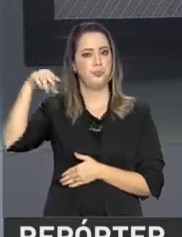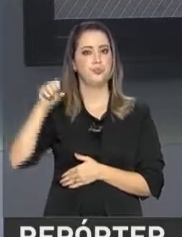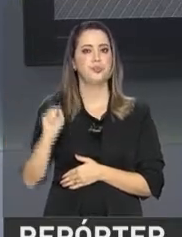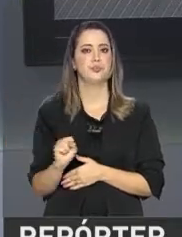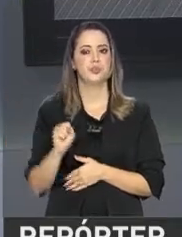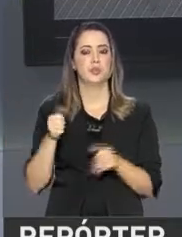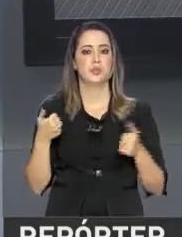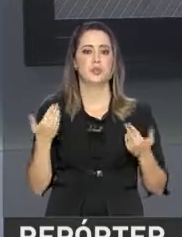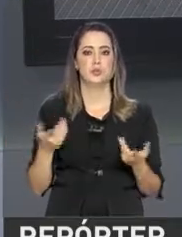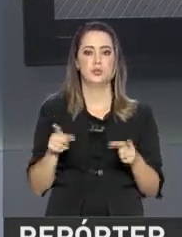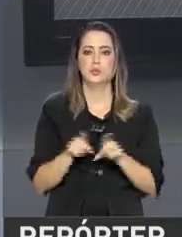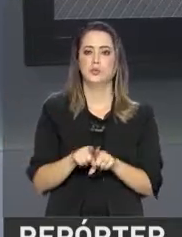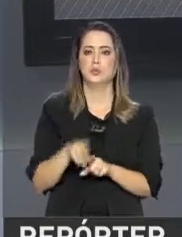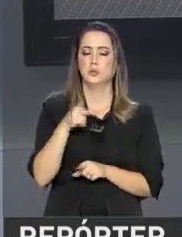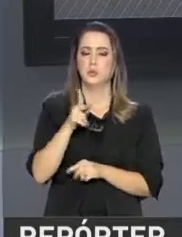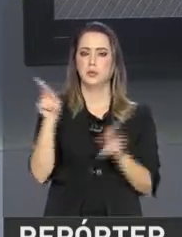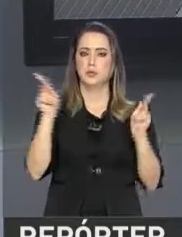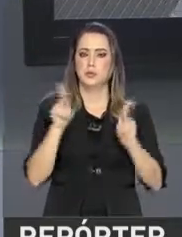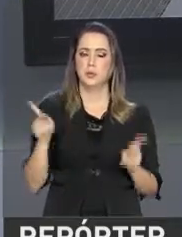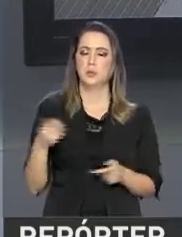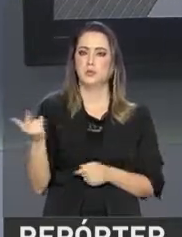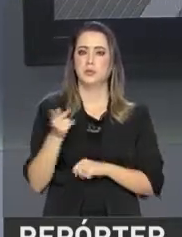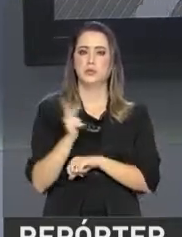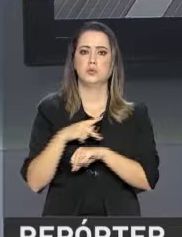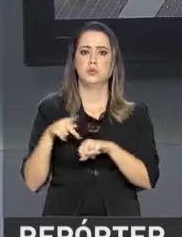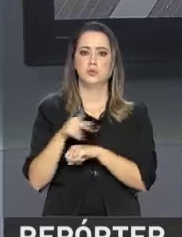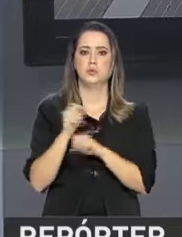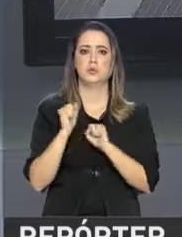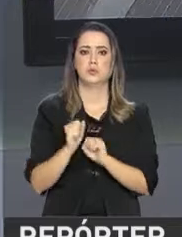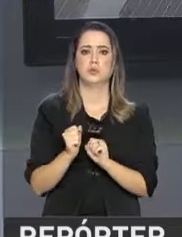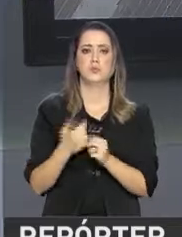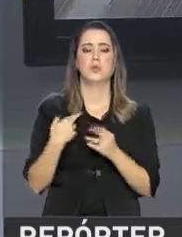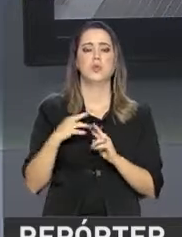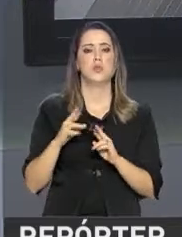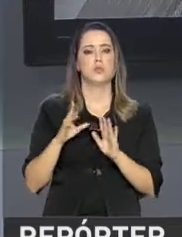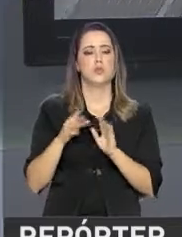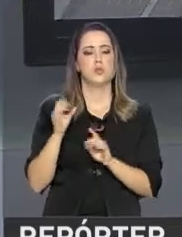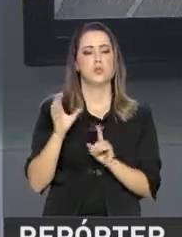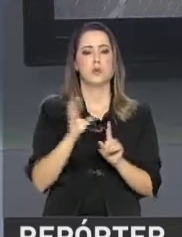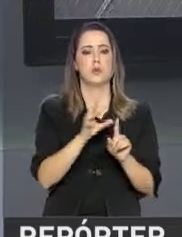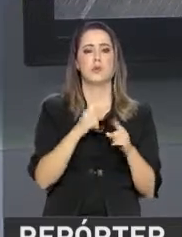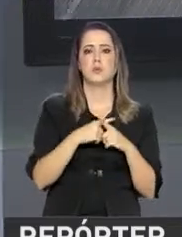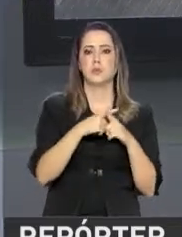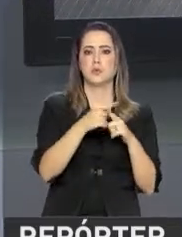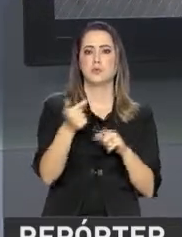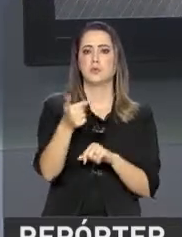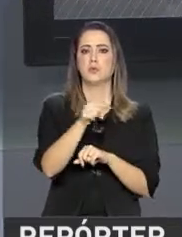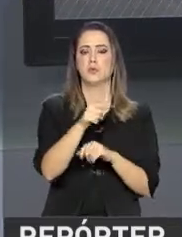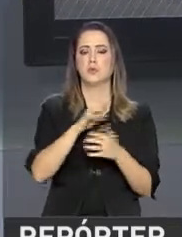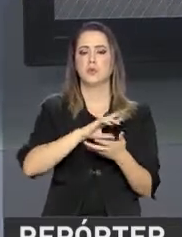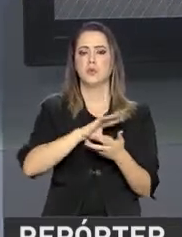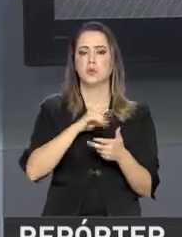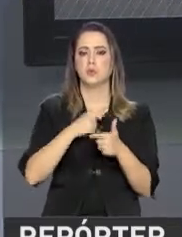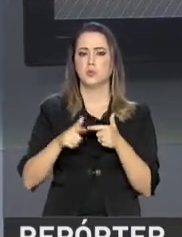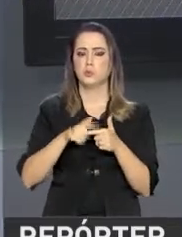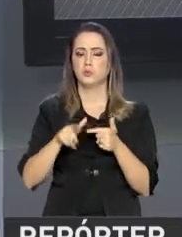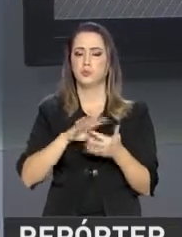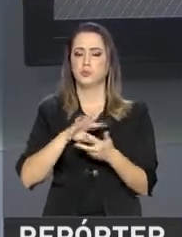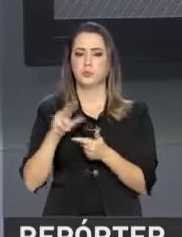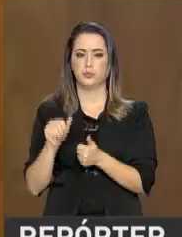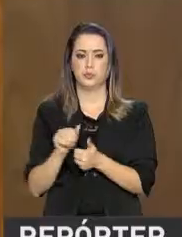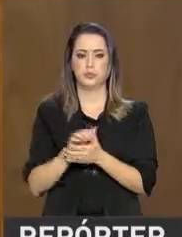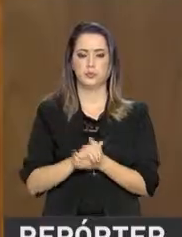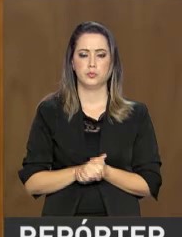para o presidente o acordo de paz entre esses países pode trazer reflexos positivos em outros impasses internacionais